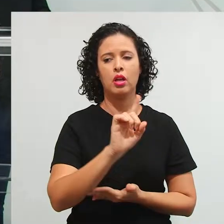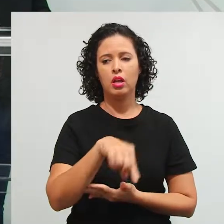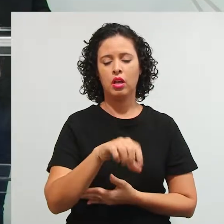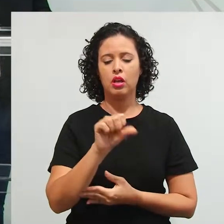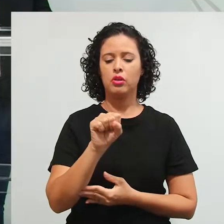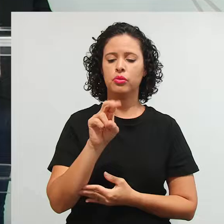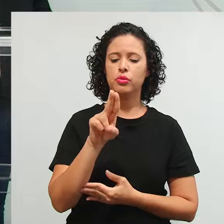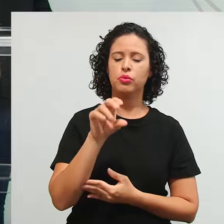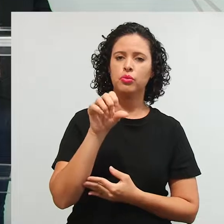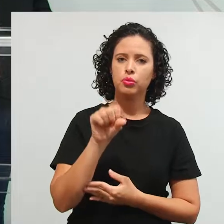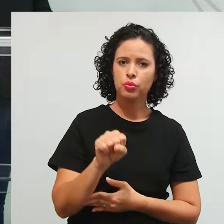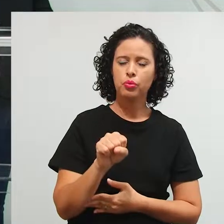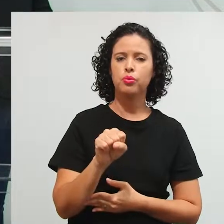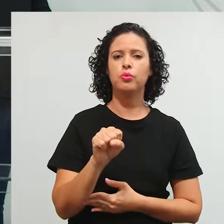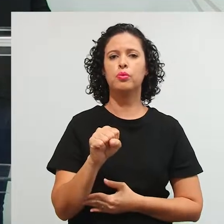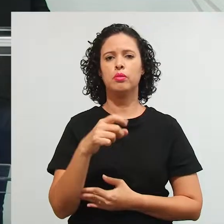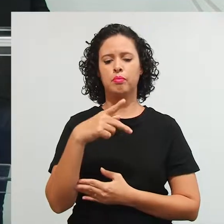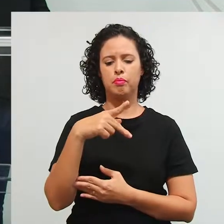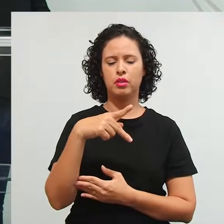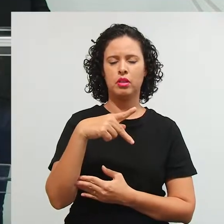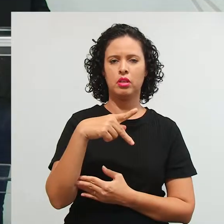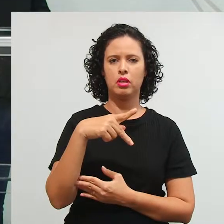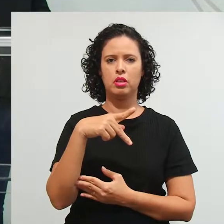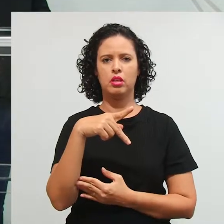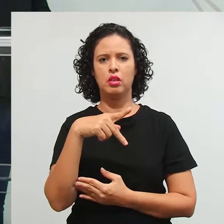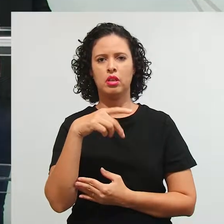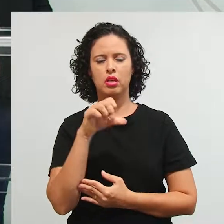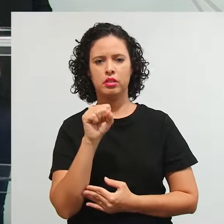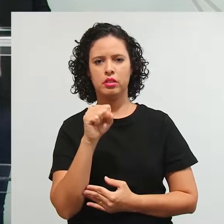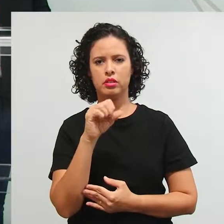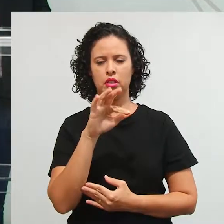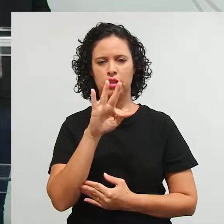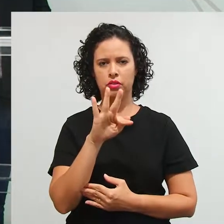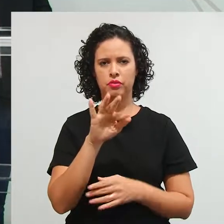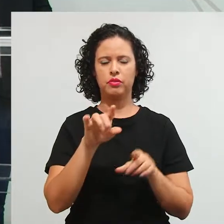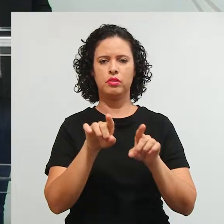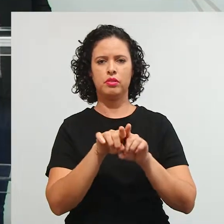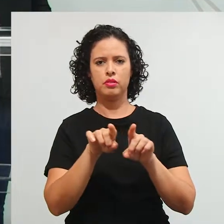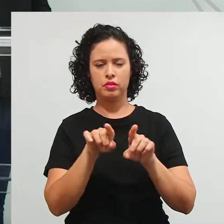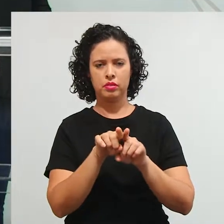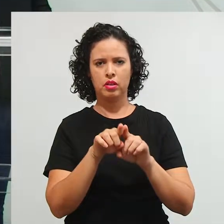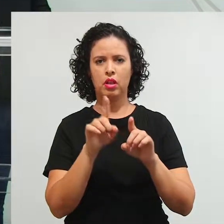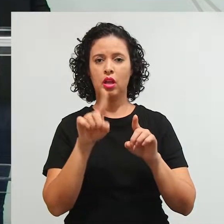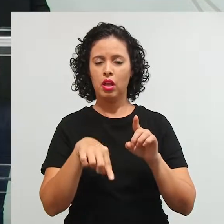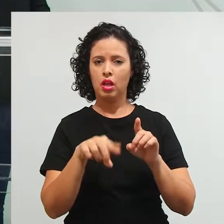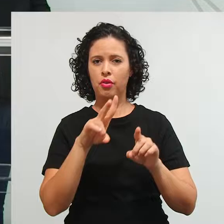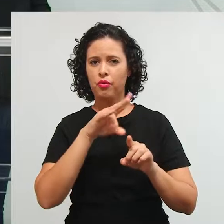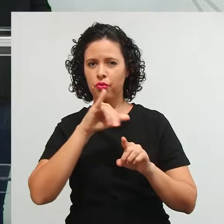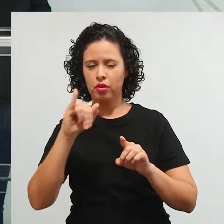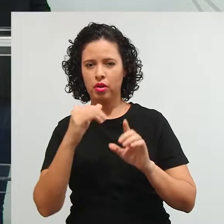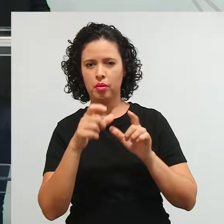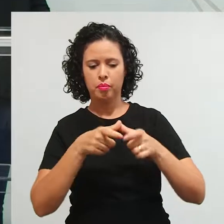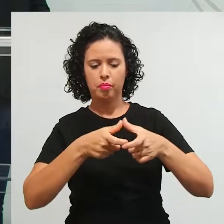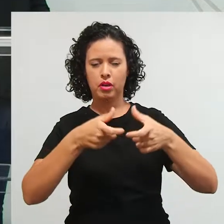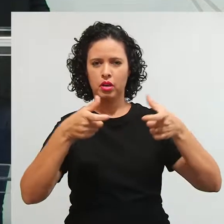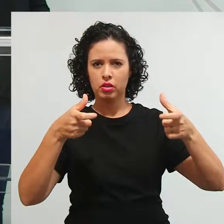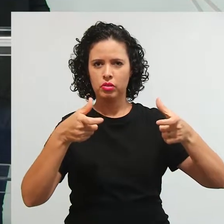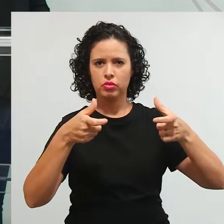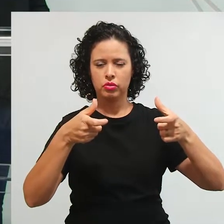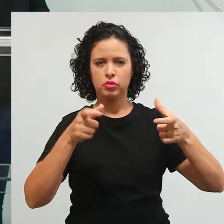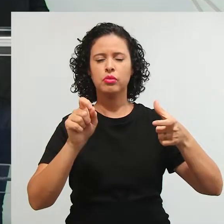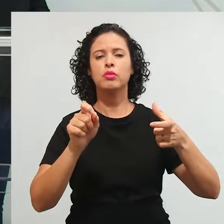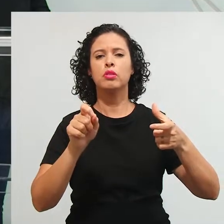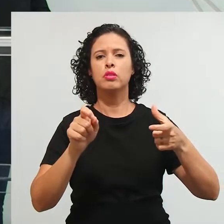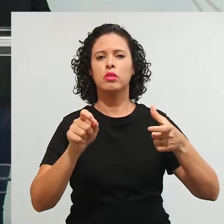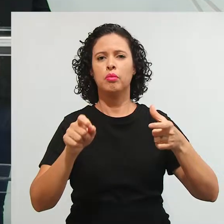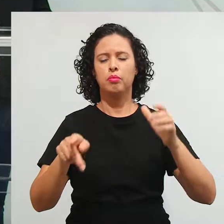do PSF, dos agentes comunitários, vai ser maior do que o montante